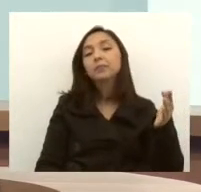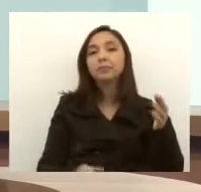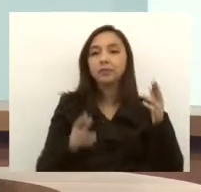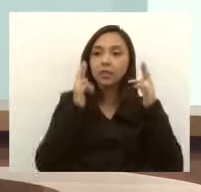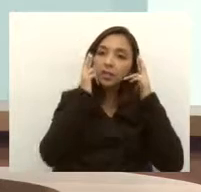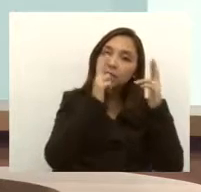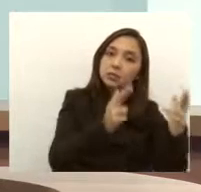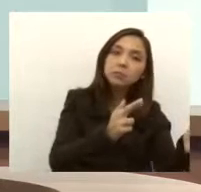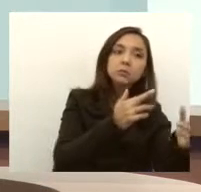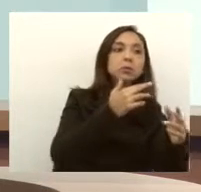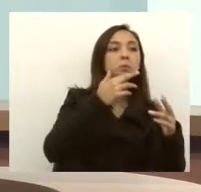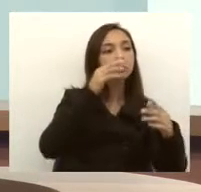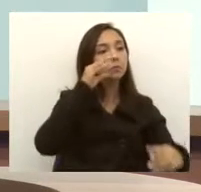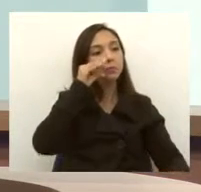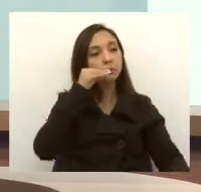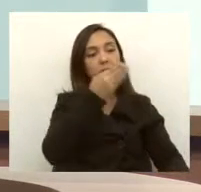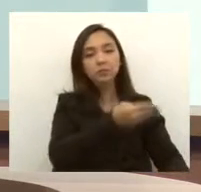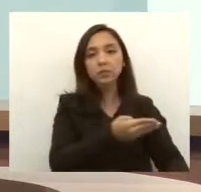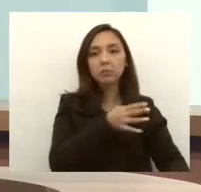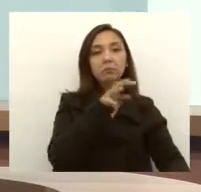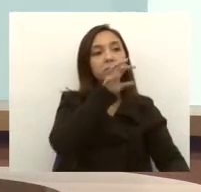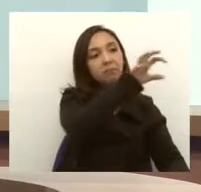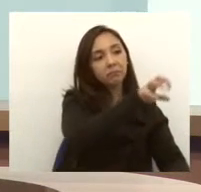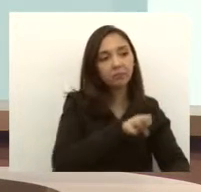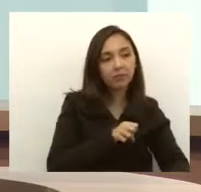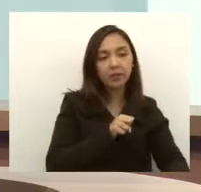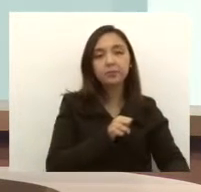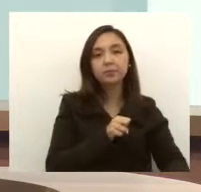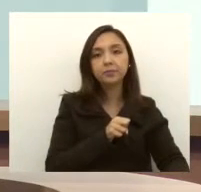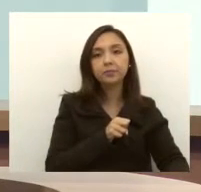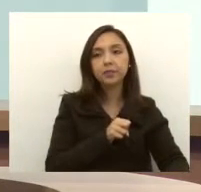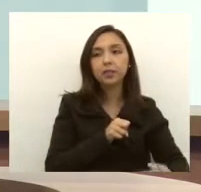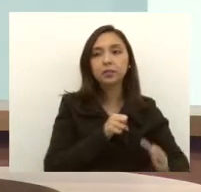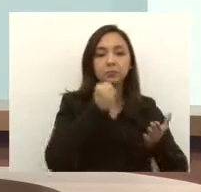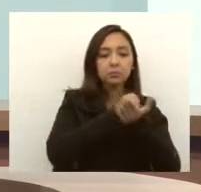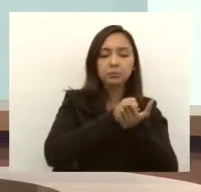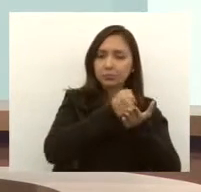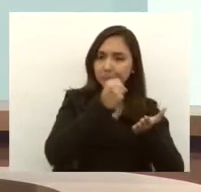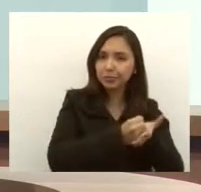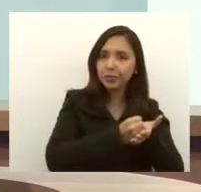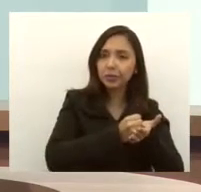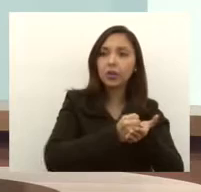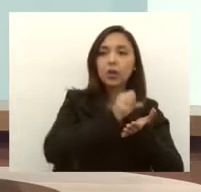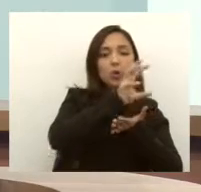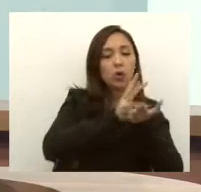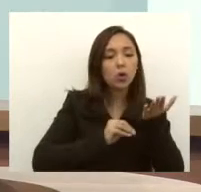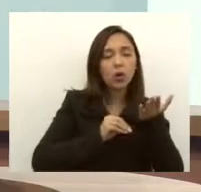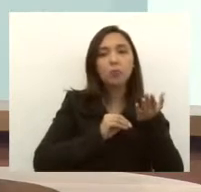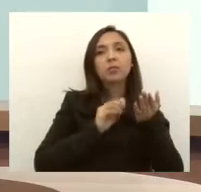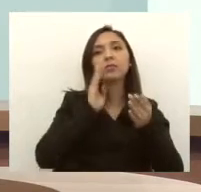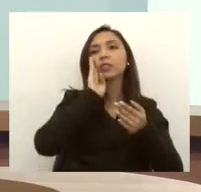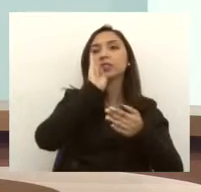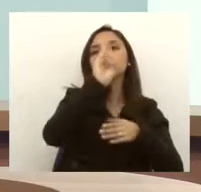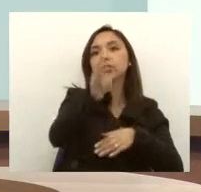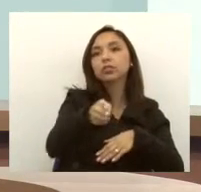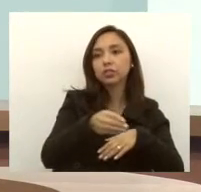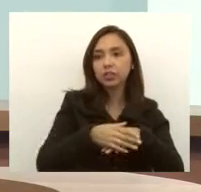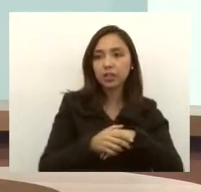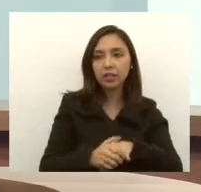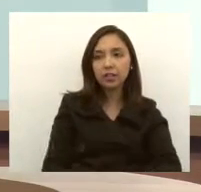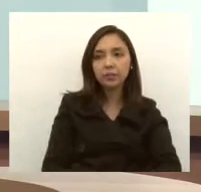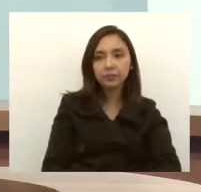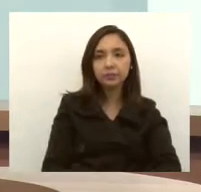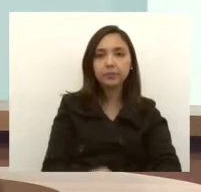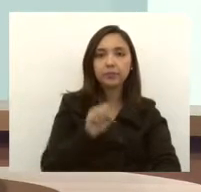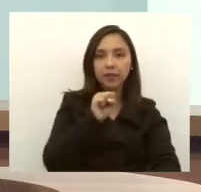funcionários, vai lá, pega, protocola, pega uma cópia do protocolo e vai direto